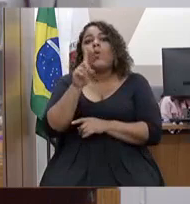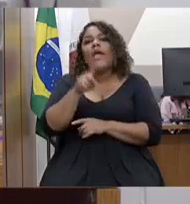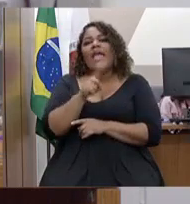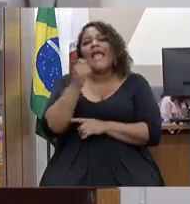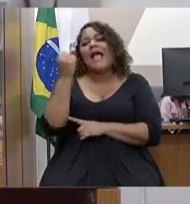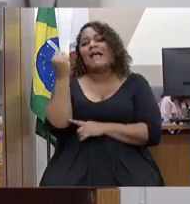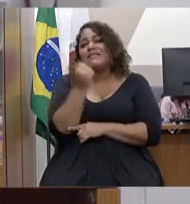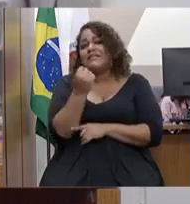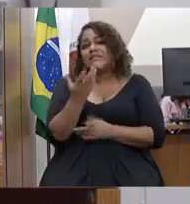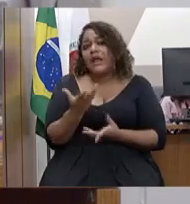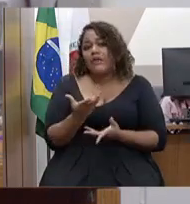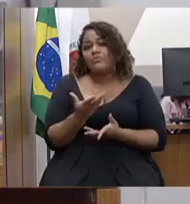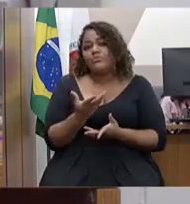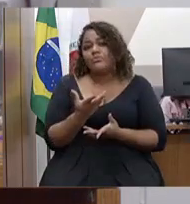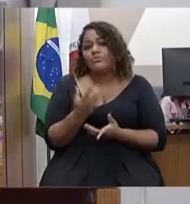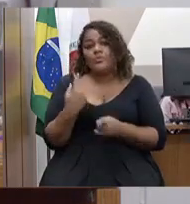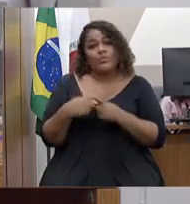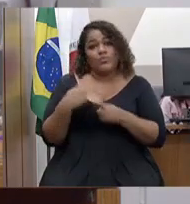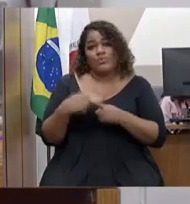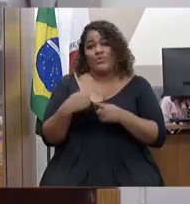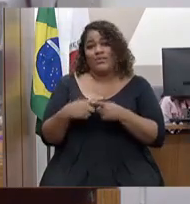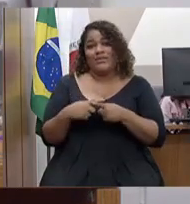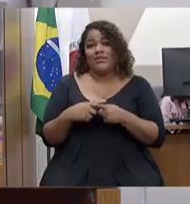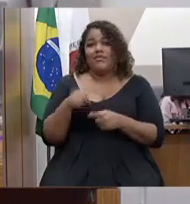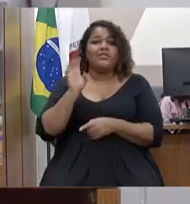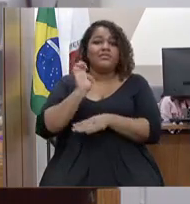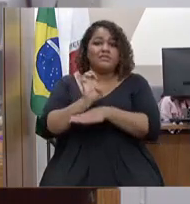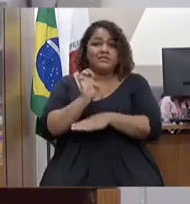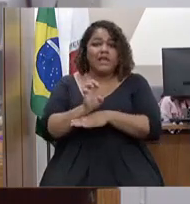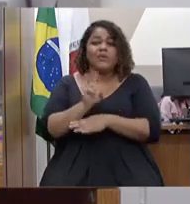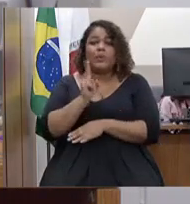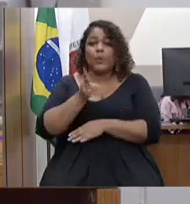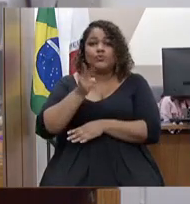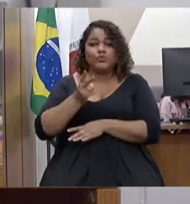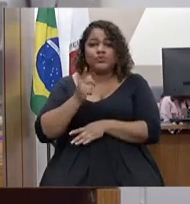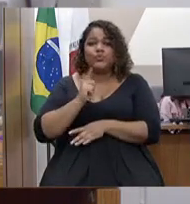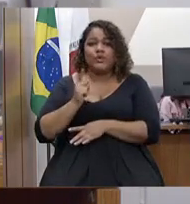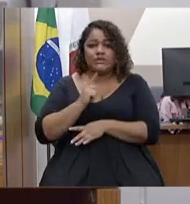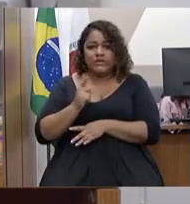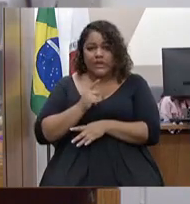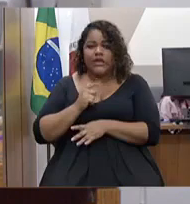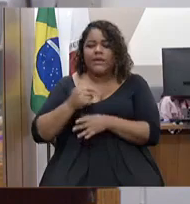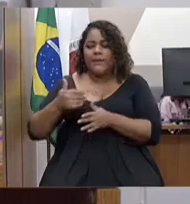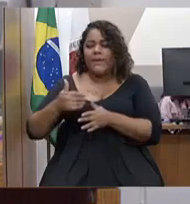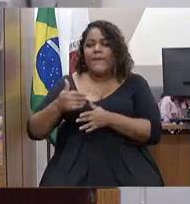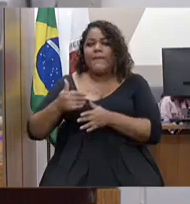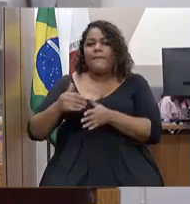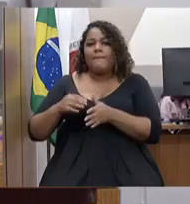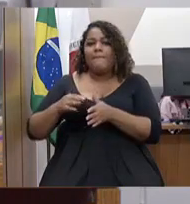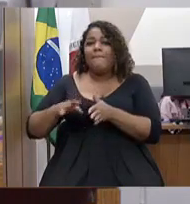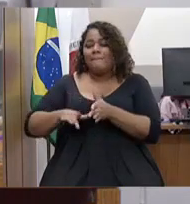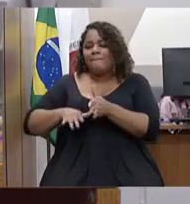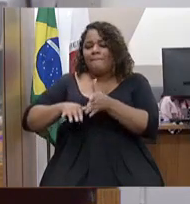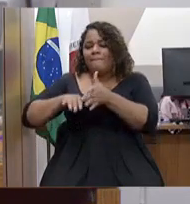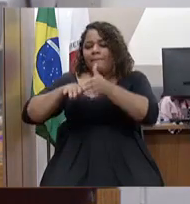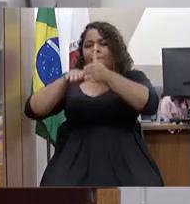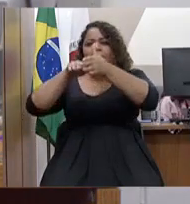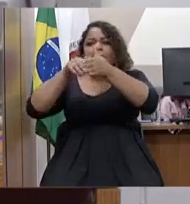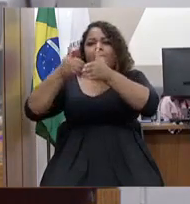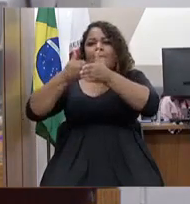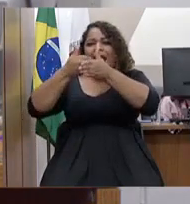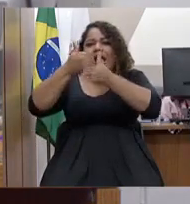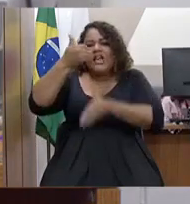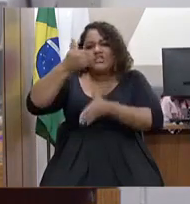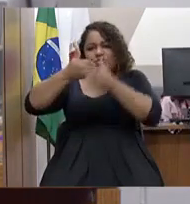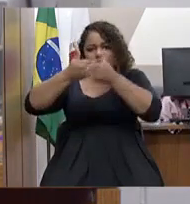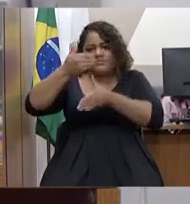estamos aí ainda cheio de barragens no nosso estado Aonde a população e os trabalhadores e trabalhadoras nós